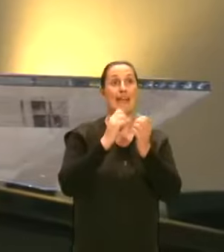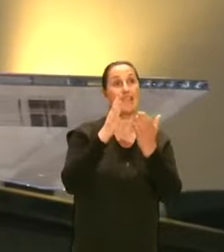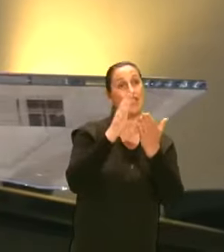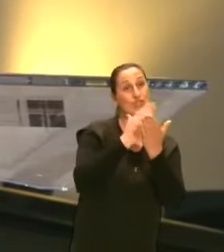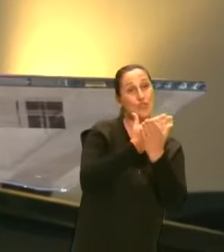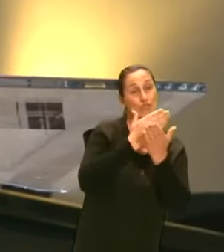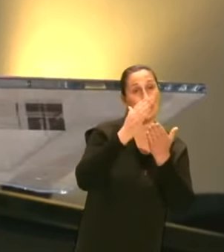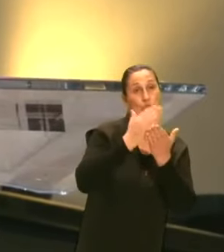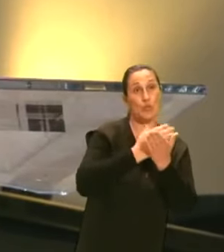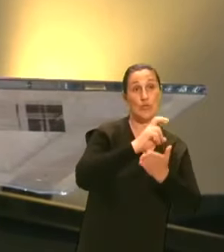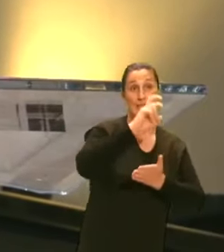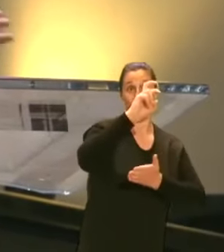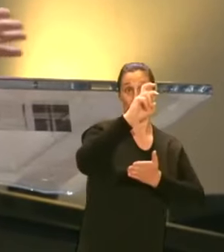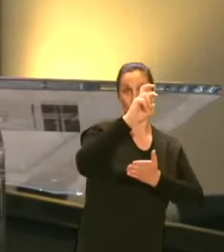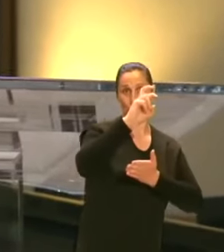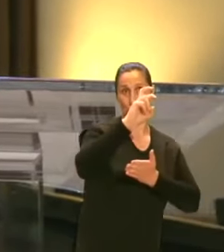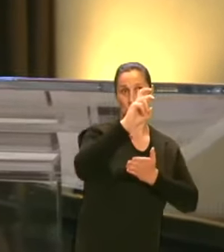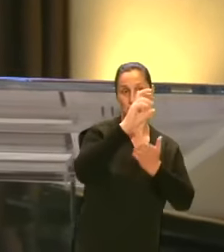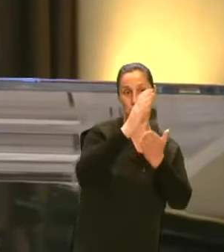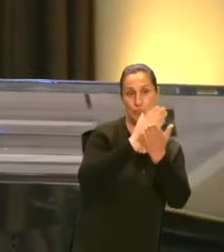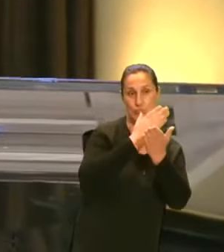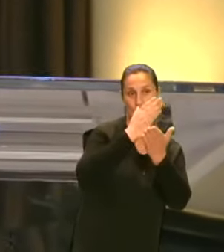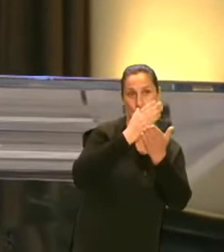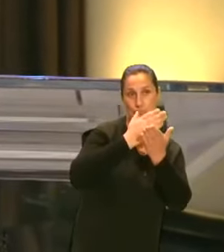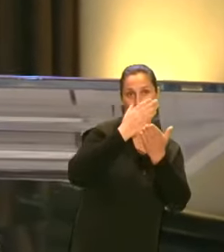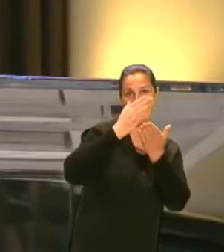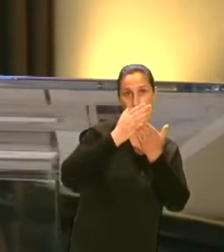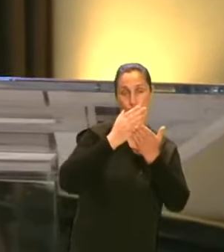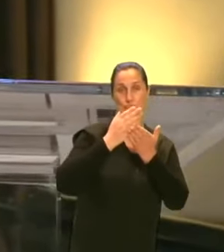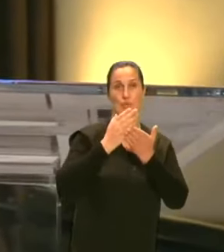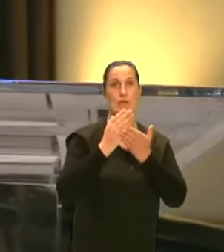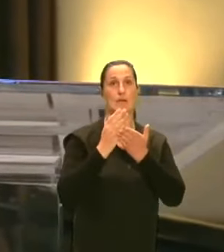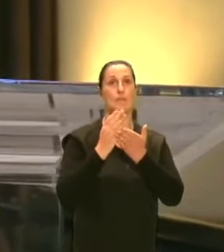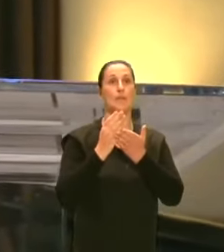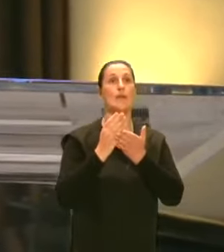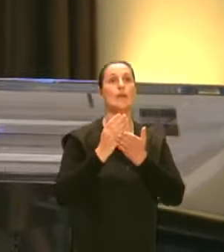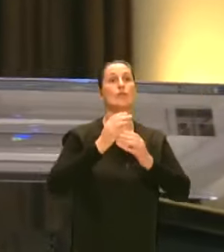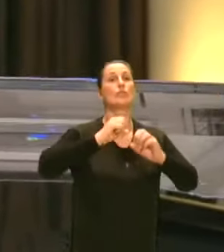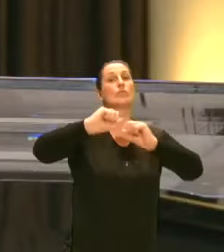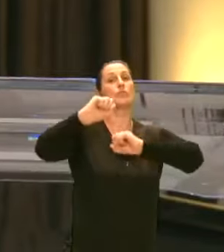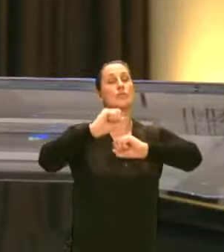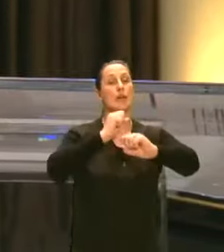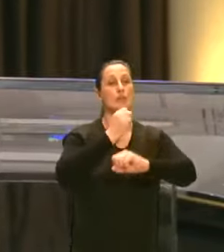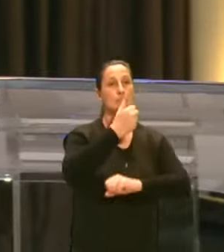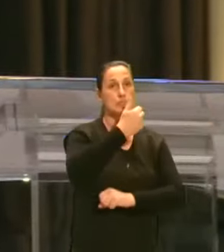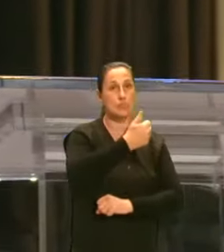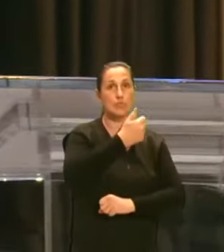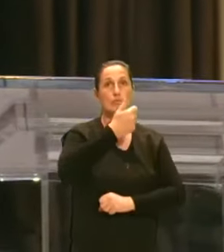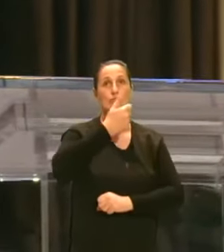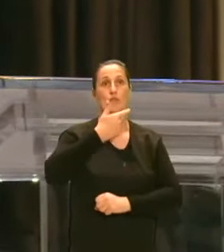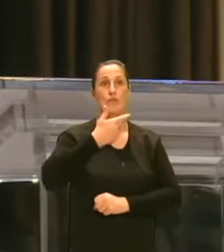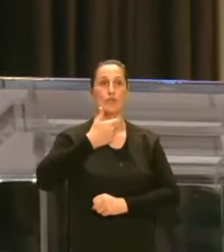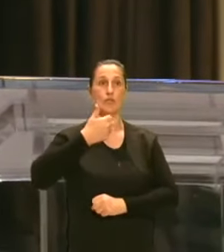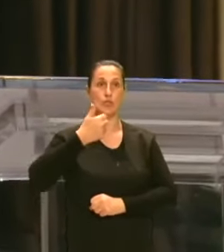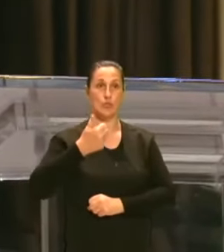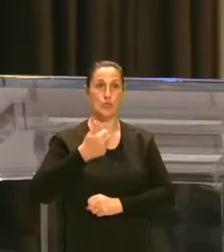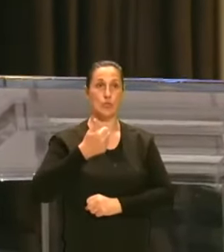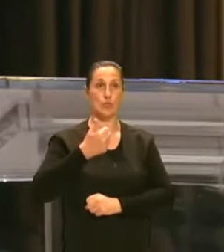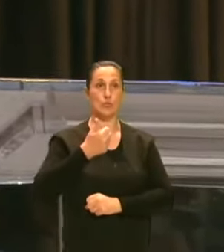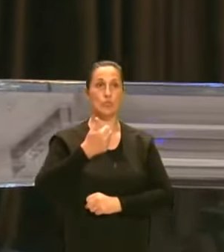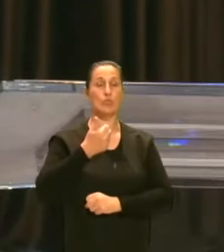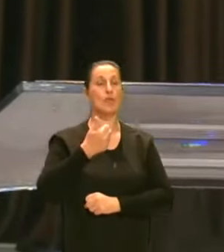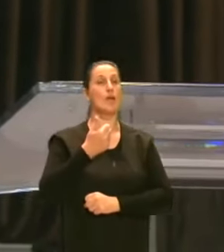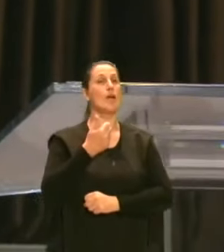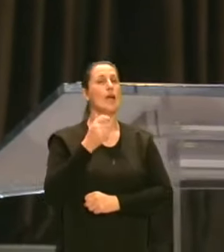vamos dizer assim. E o Salmo 121, ele compõe do último tomo, ele faz parte do último tomo, e